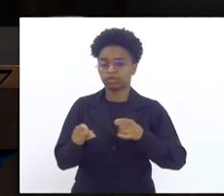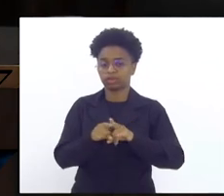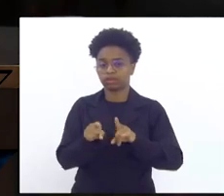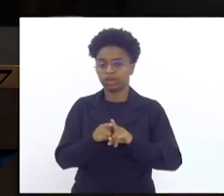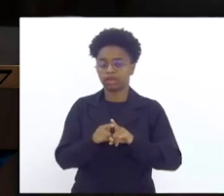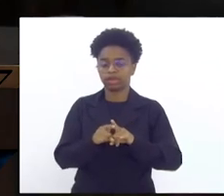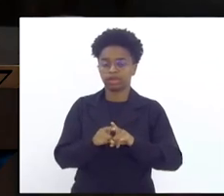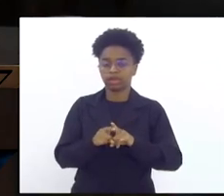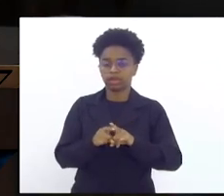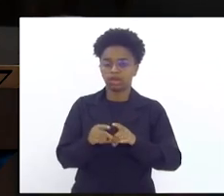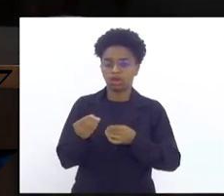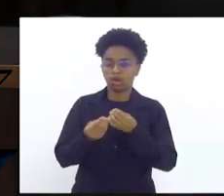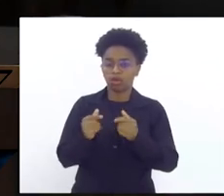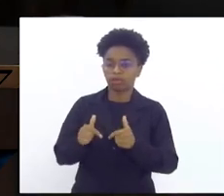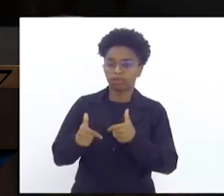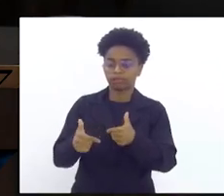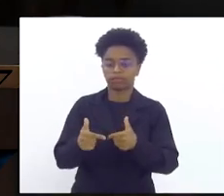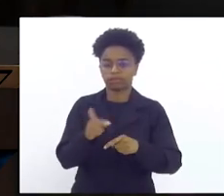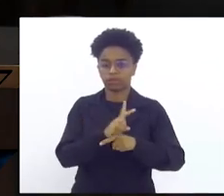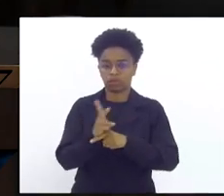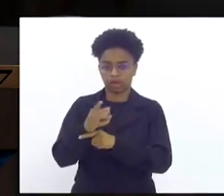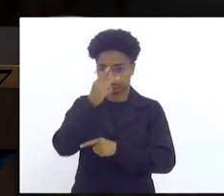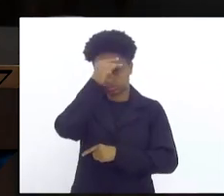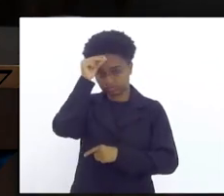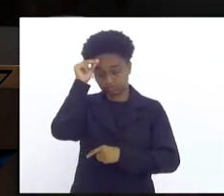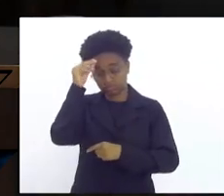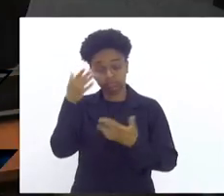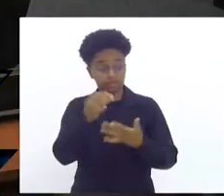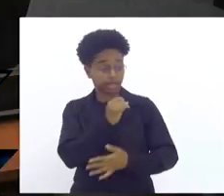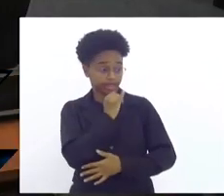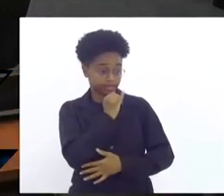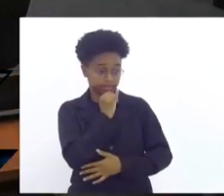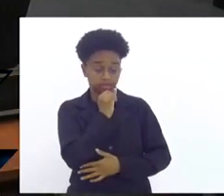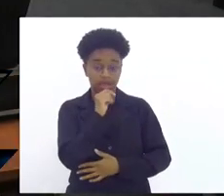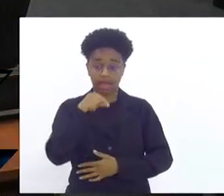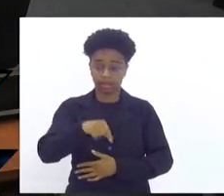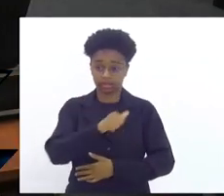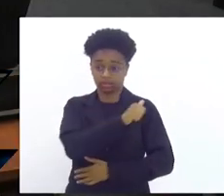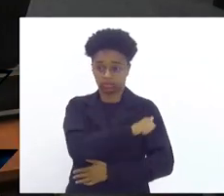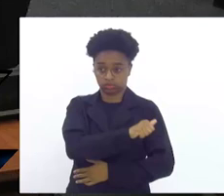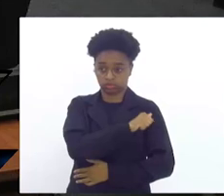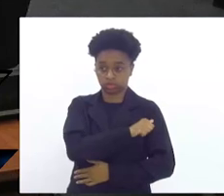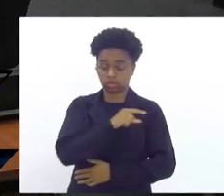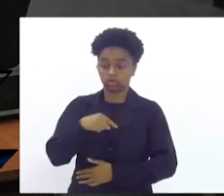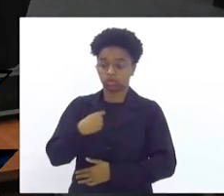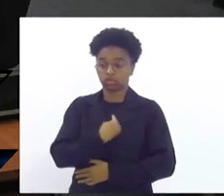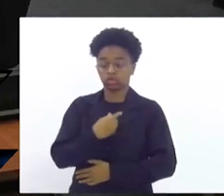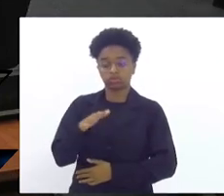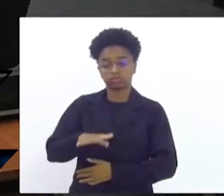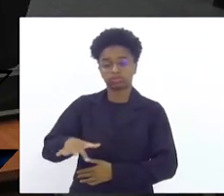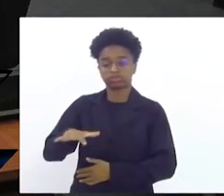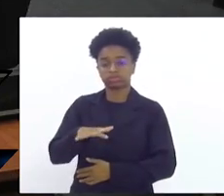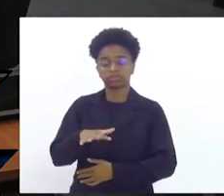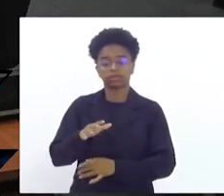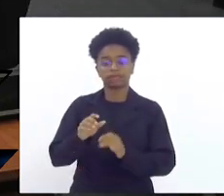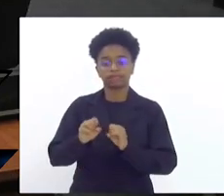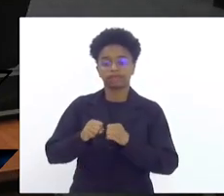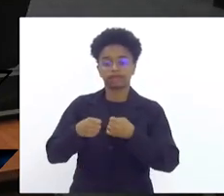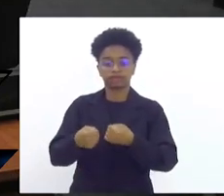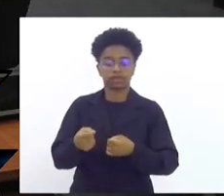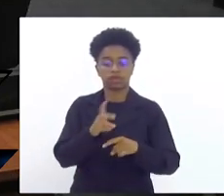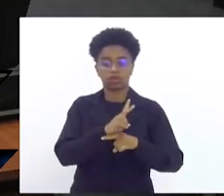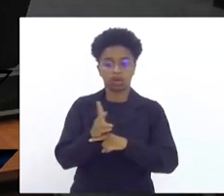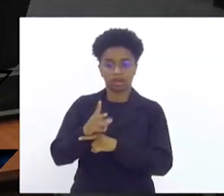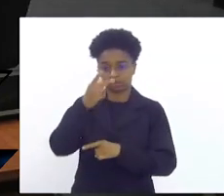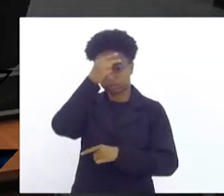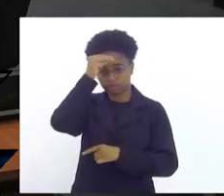para nós por exemplo por exemplo o presidente aqui no Rio de Janeiro o nosso campo vai defender uma guarda municipal